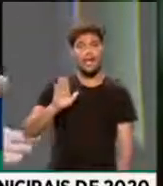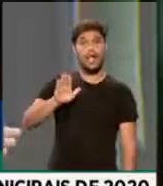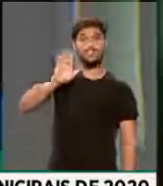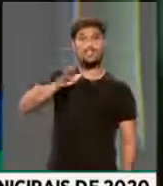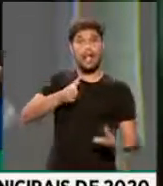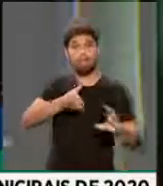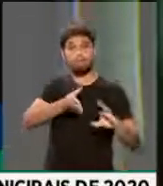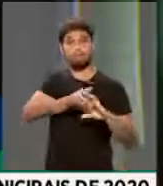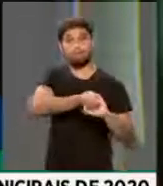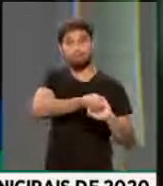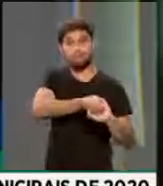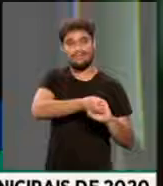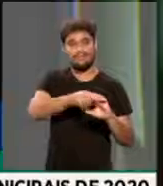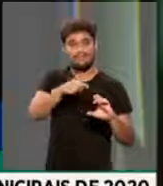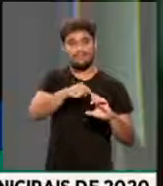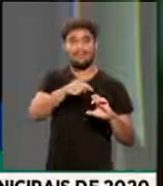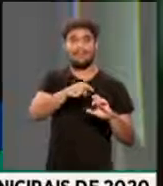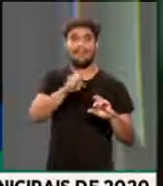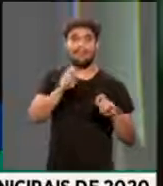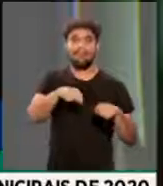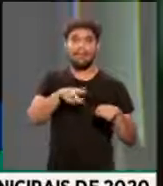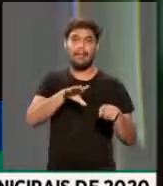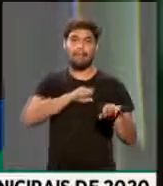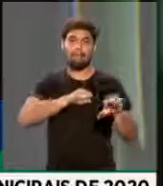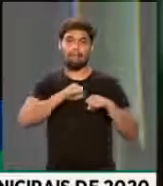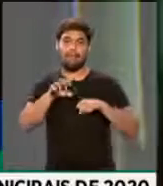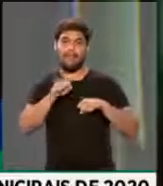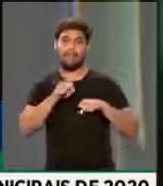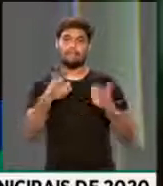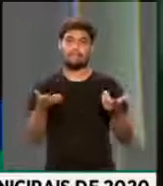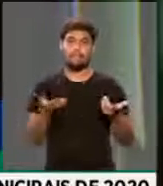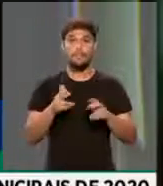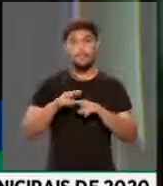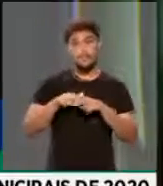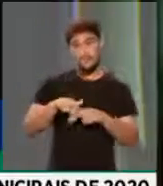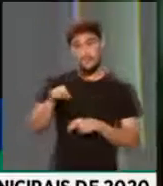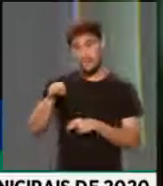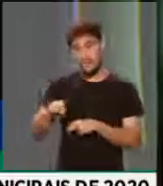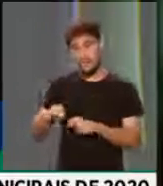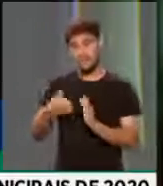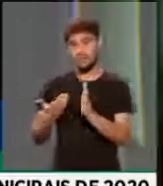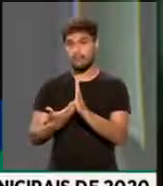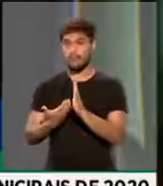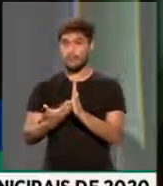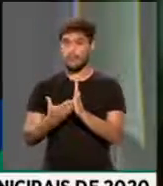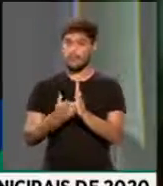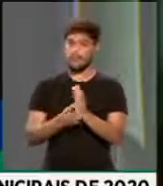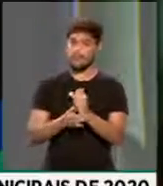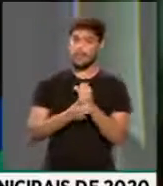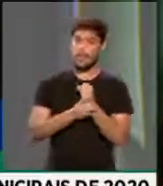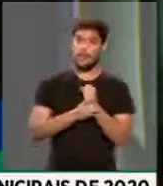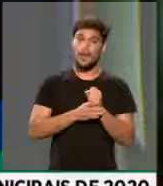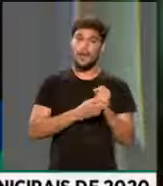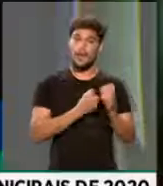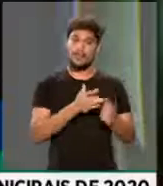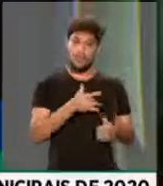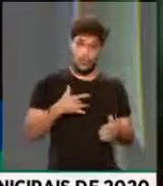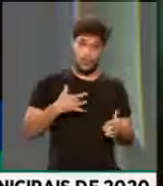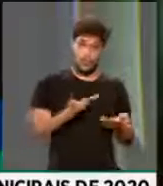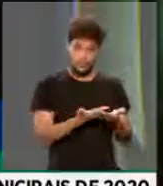seus possíveis representantes, de forma que aqui nós protegemos ao mesmo tempo a saúde e a